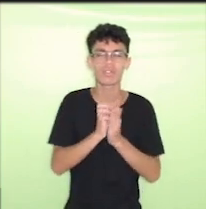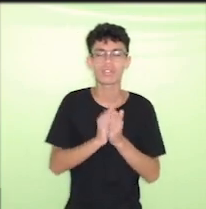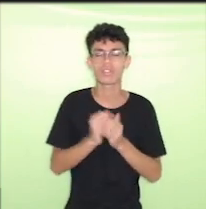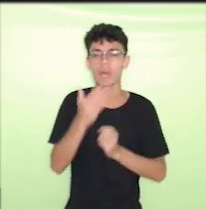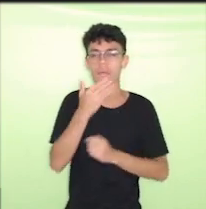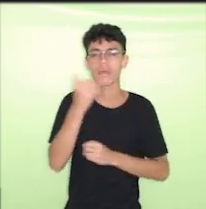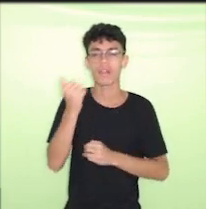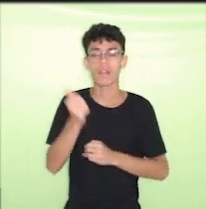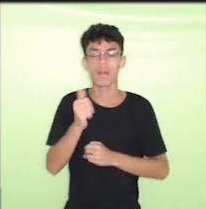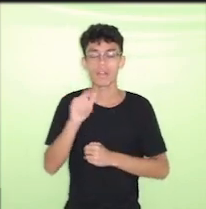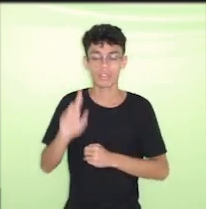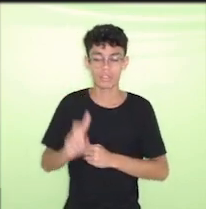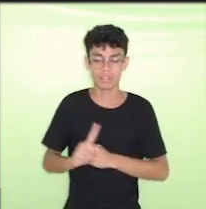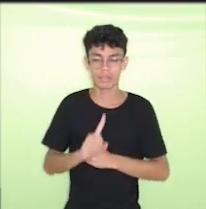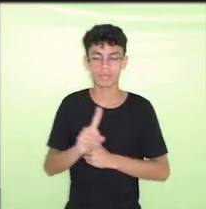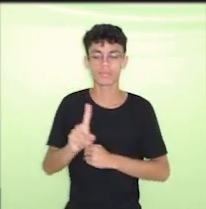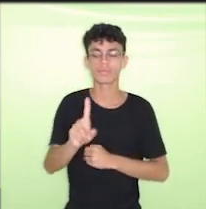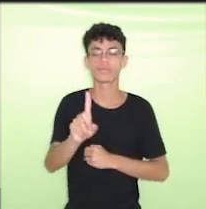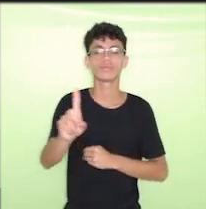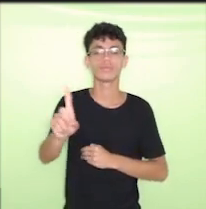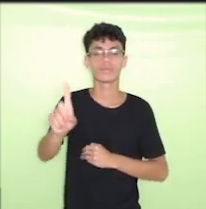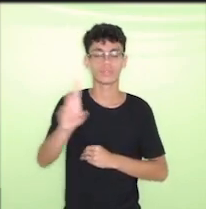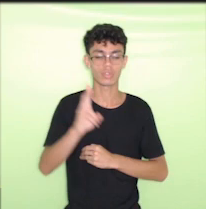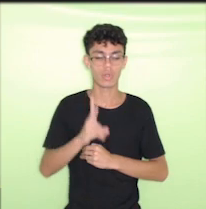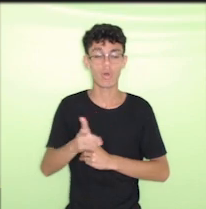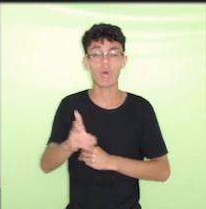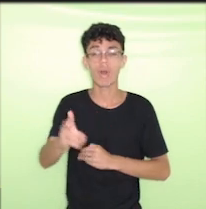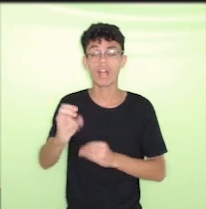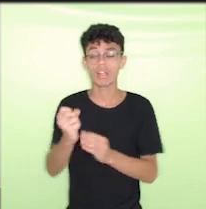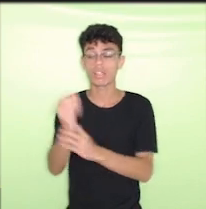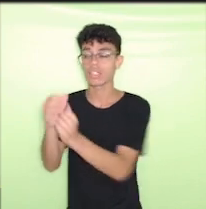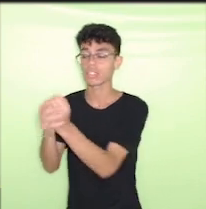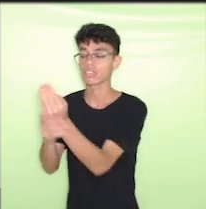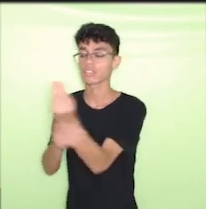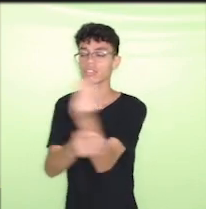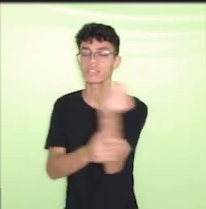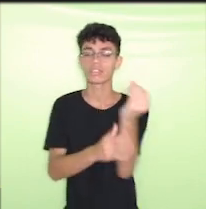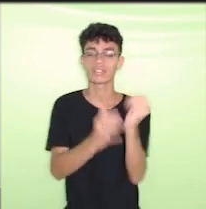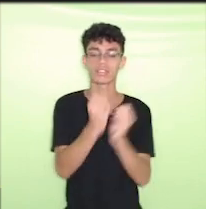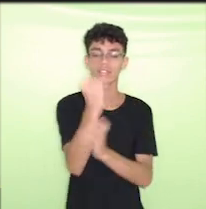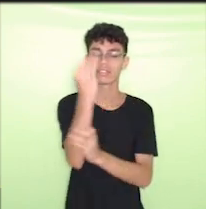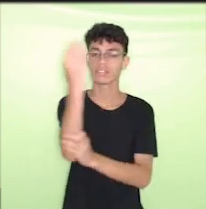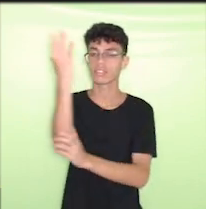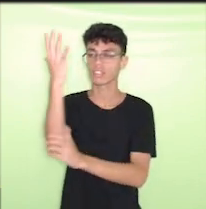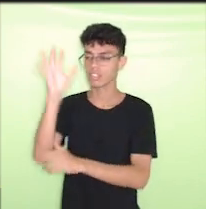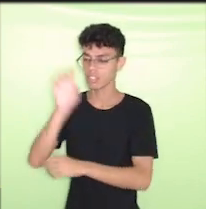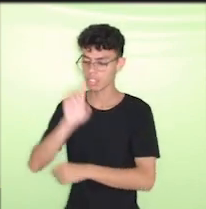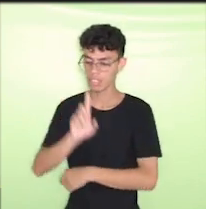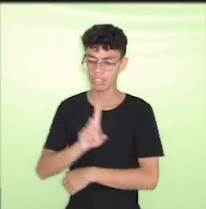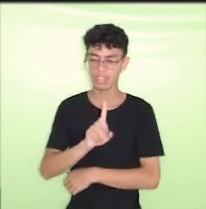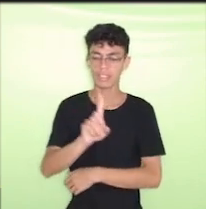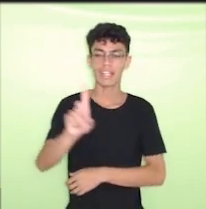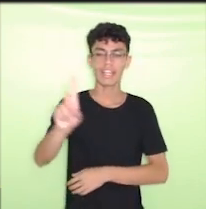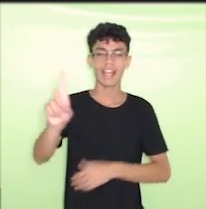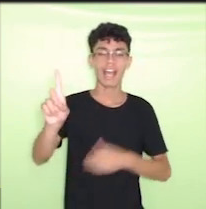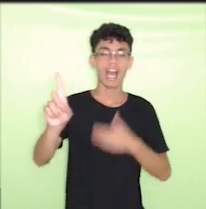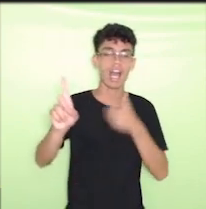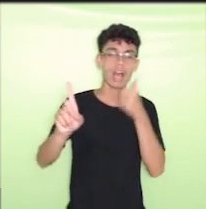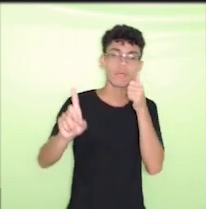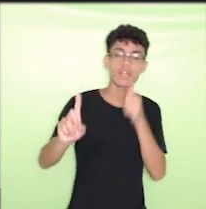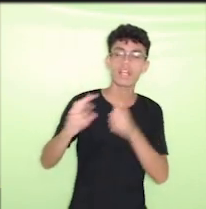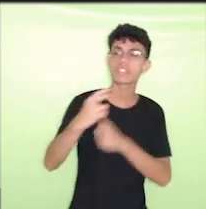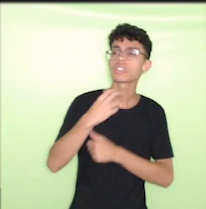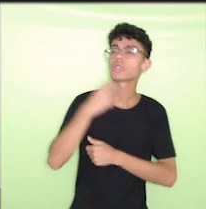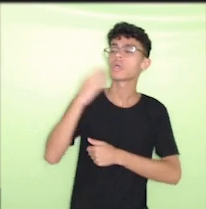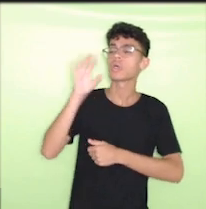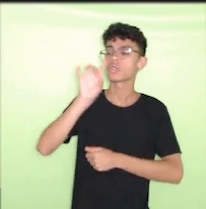melhor seria continuar andando. E quando entrou na floresta, ouviu a mulher gritar, só os cordeiros passam por ali,